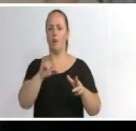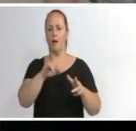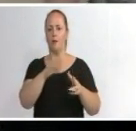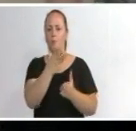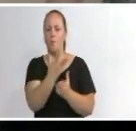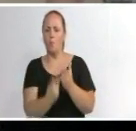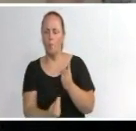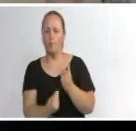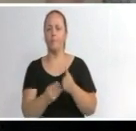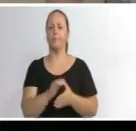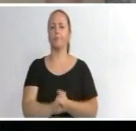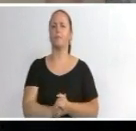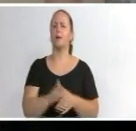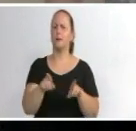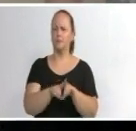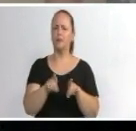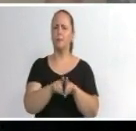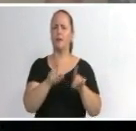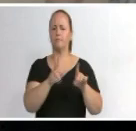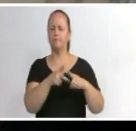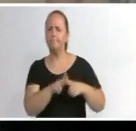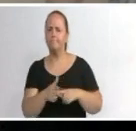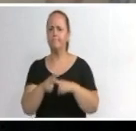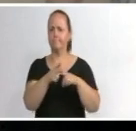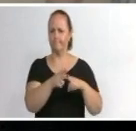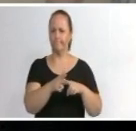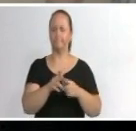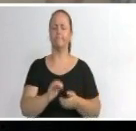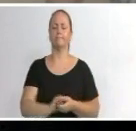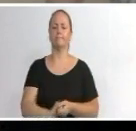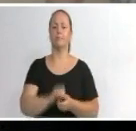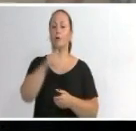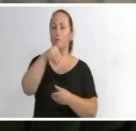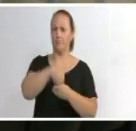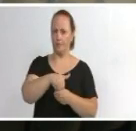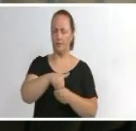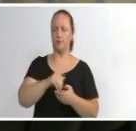Também emenda para sanar vício. Em votação.